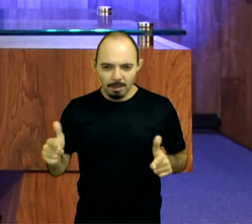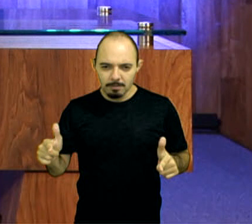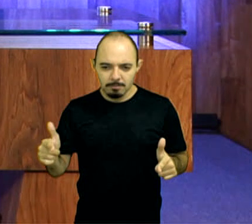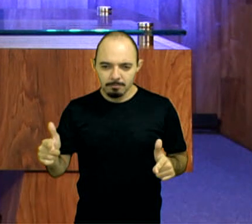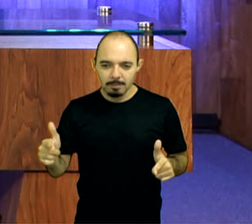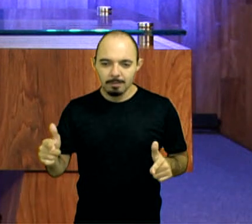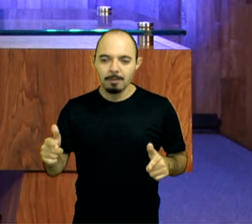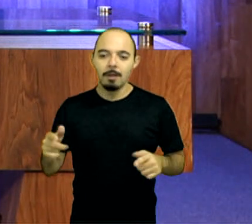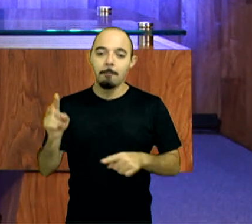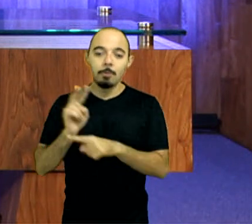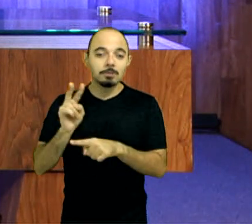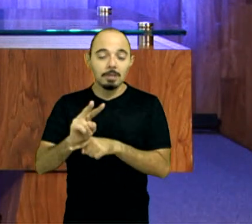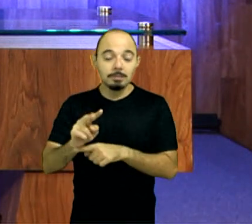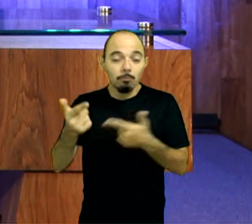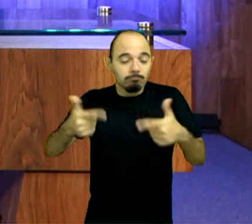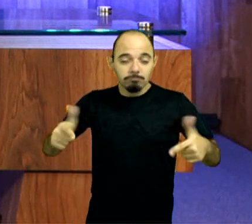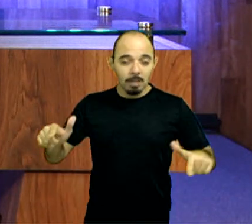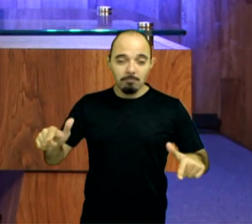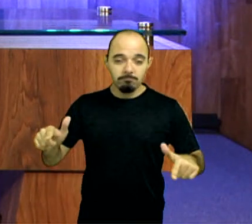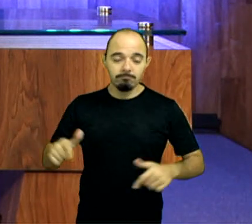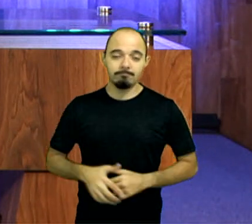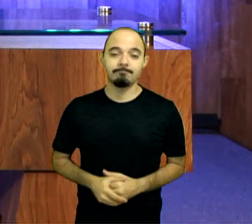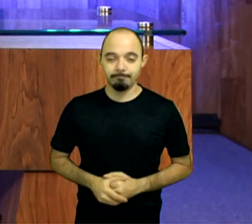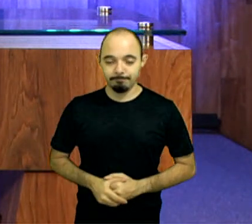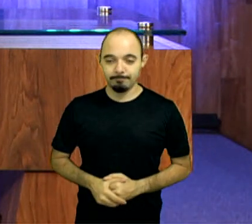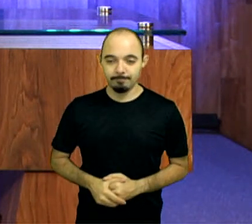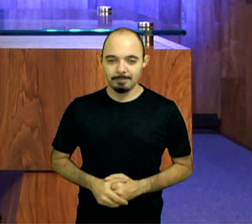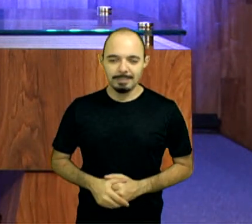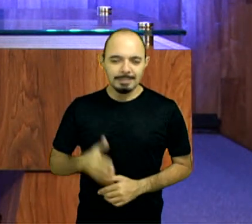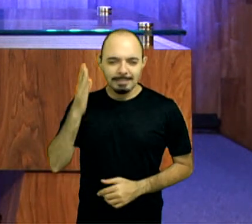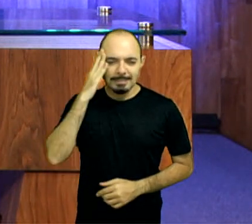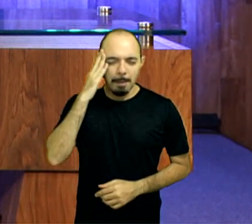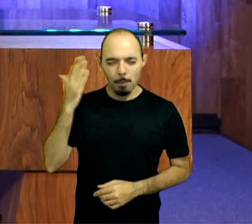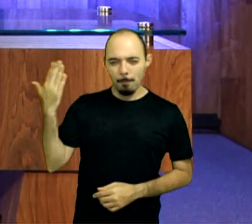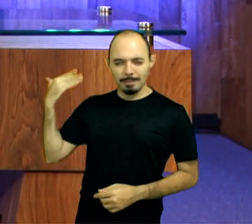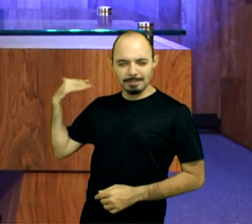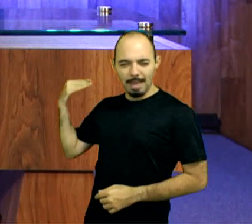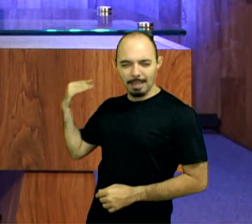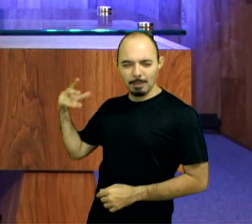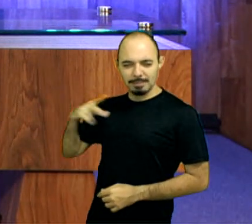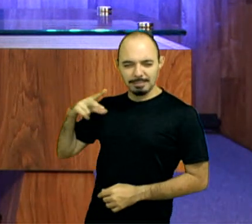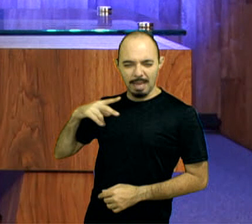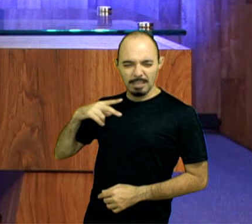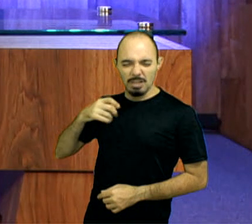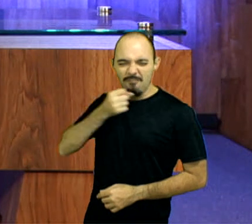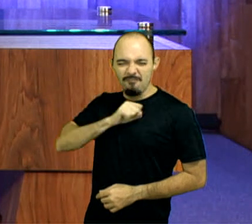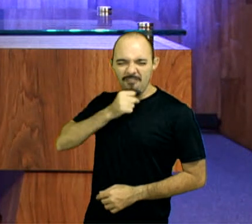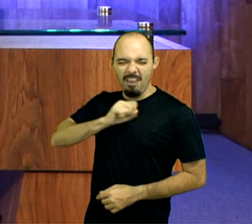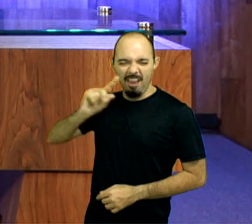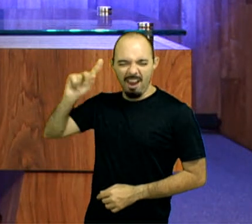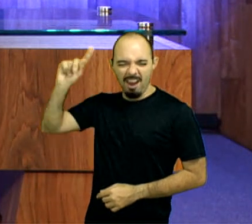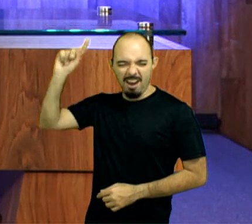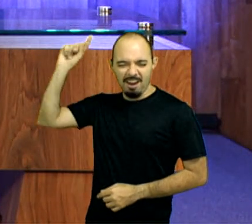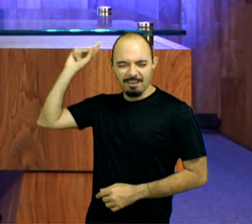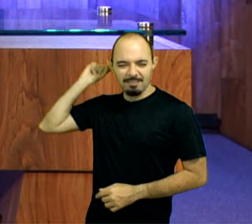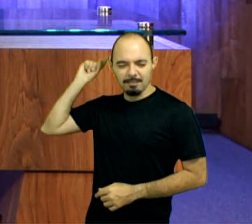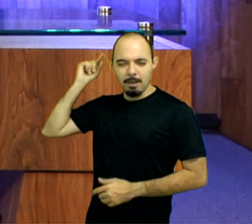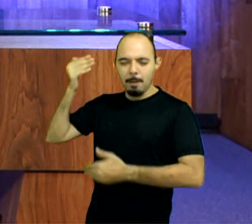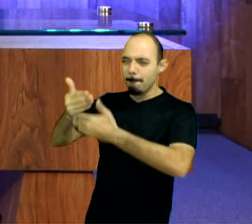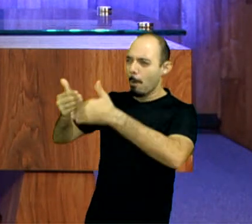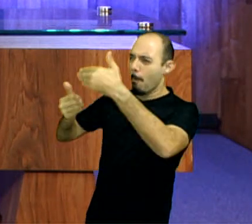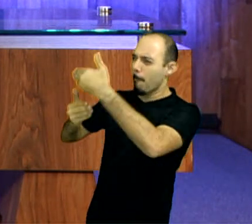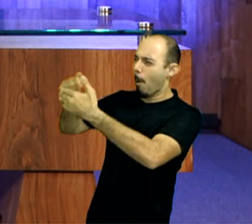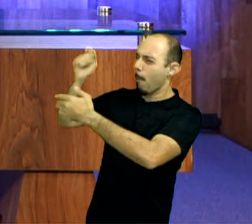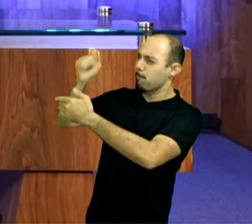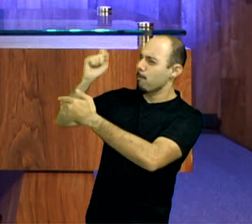proteção. Você sabe que aquelas cidades antigas sempre tinham aquelas muralhas, né? Os castelos, sempre com